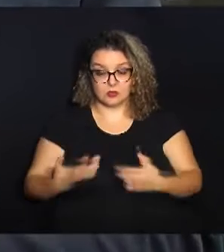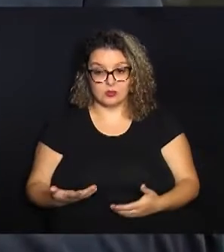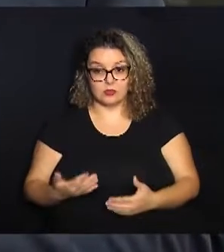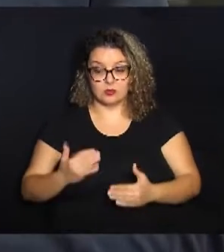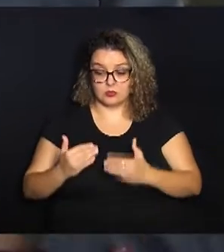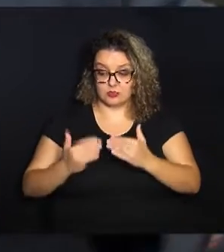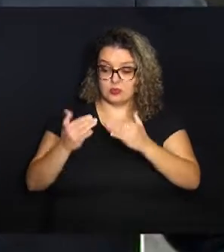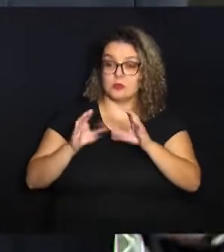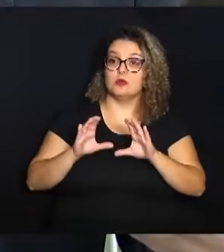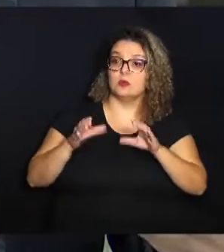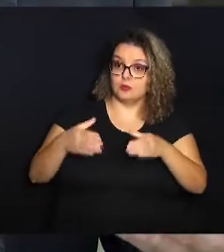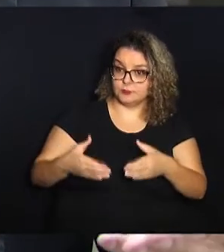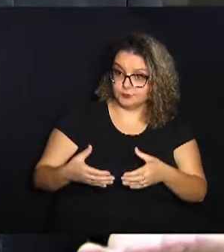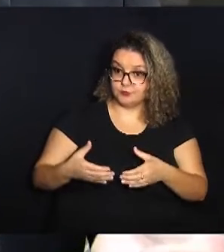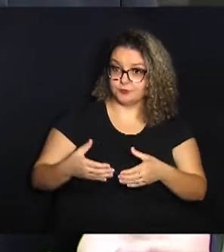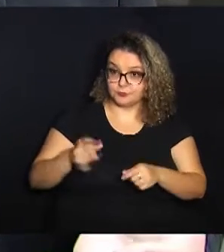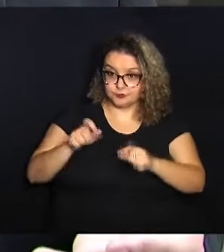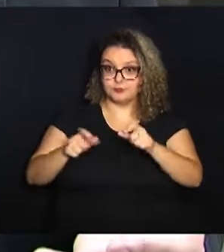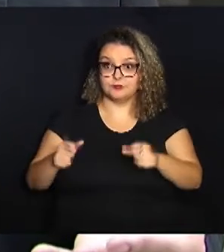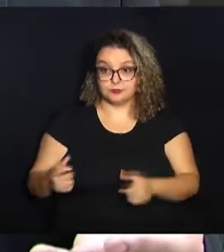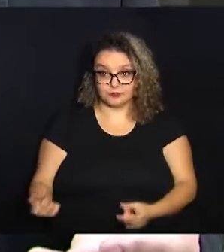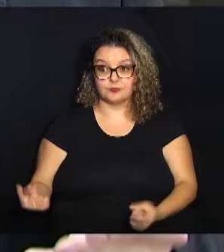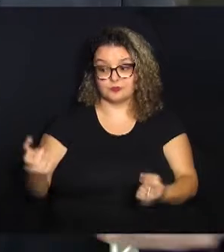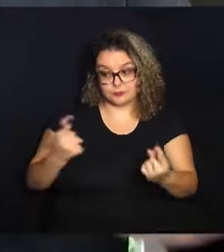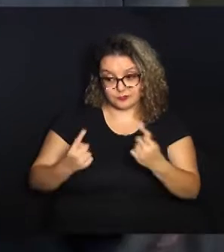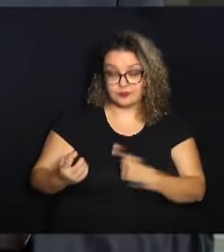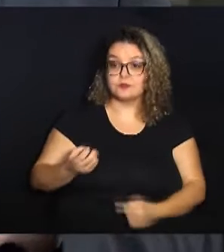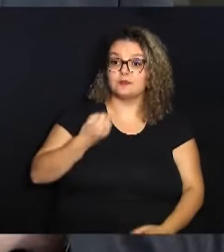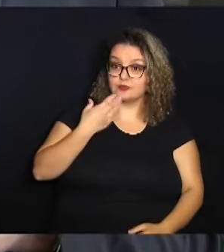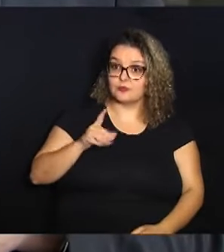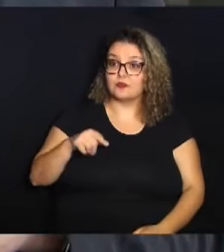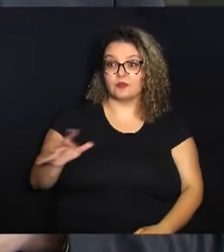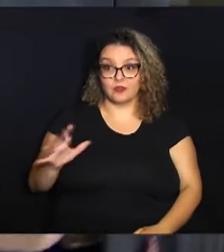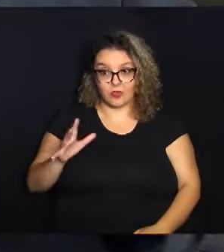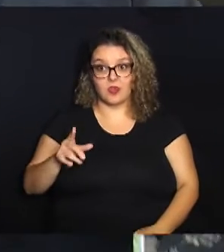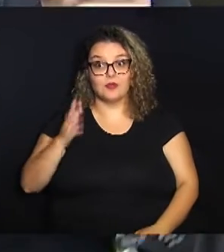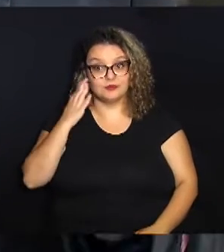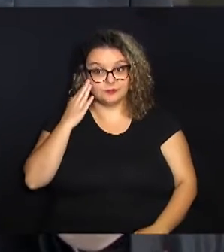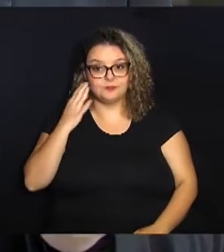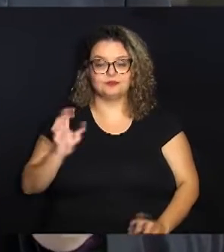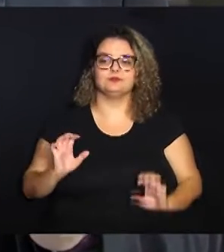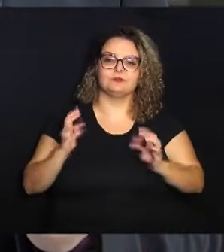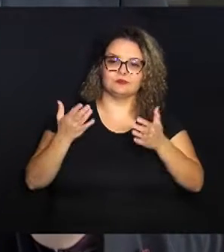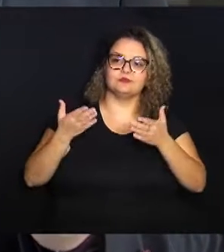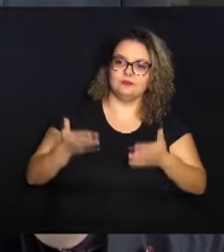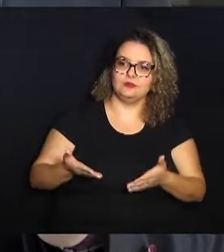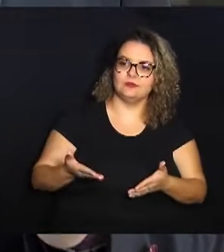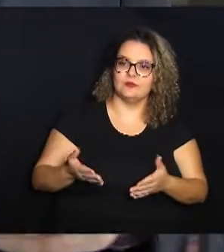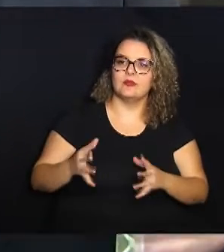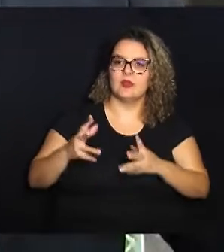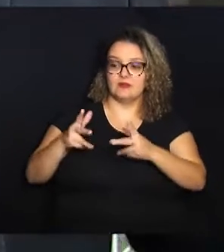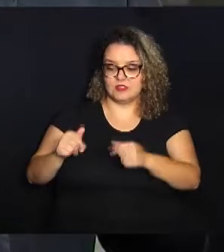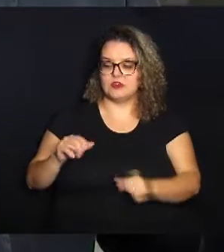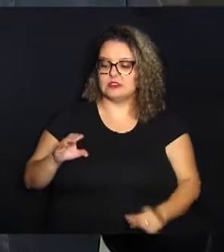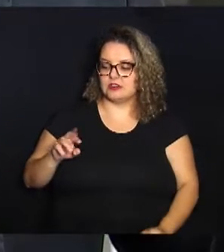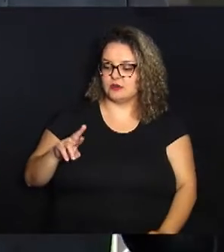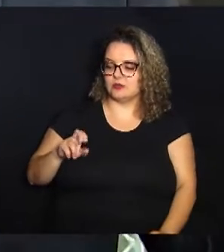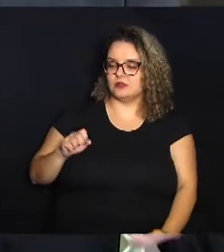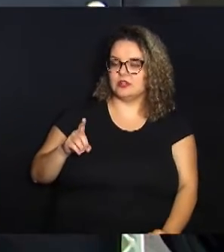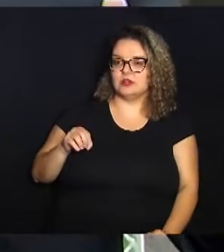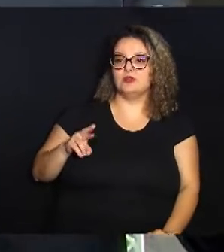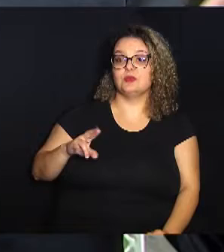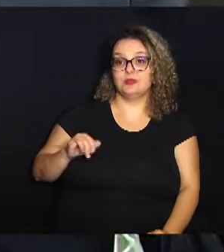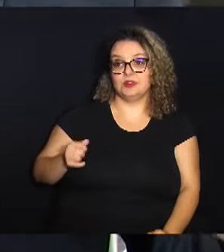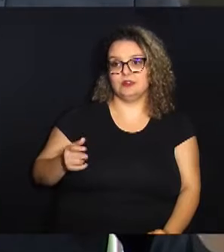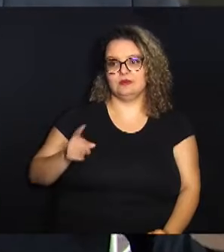uma equipe, né? Trazer gente boa custa caro, a gente sabe disso, e é por isso que a gente faz esse evento e faz toda essa curadoria. Não adianta a gente também trazer